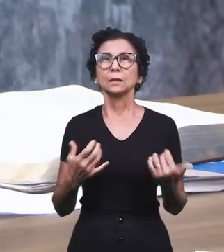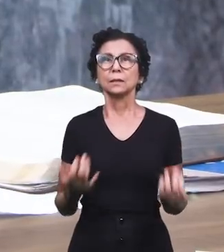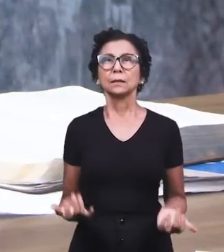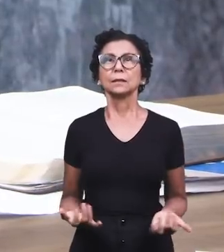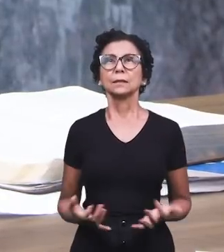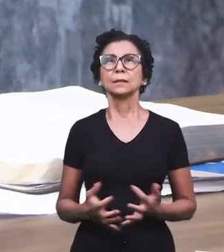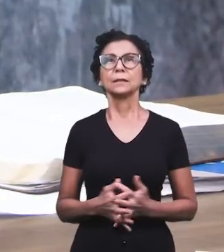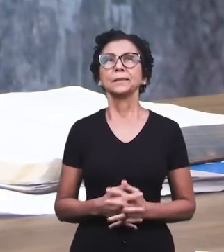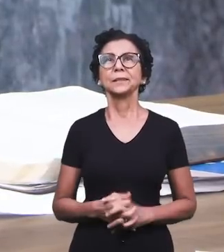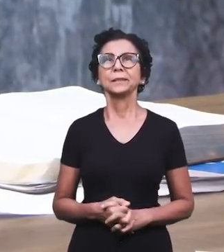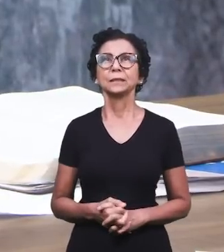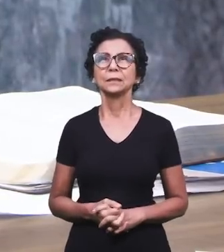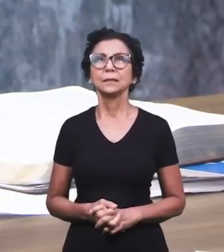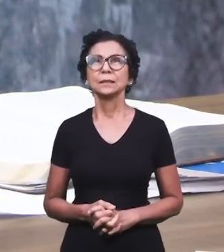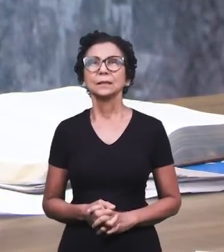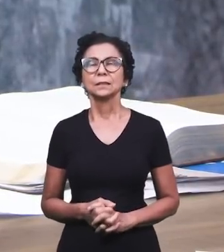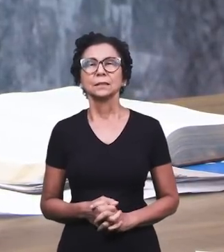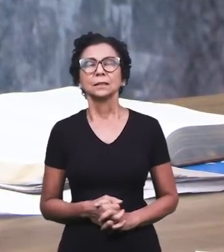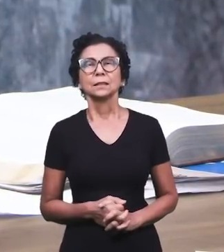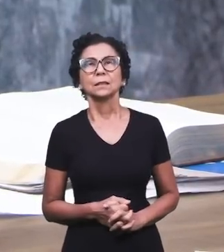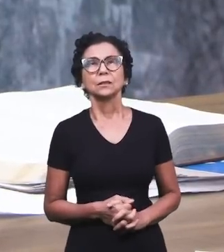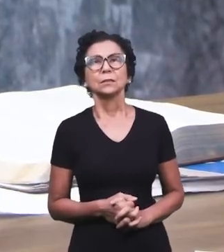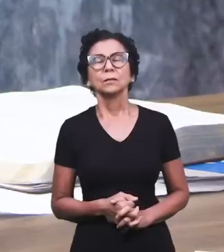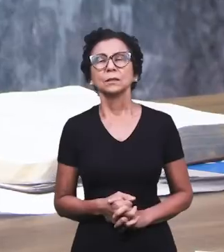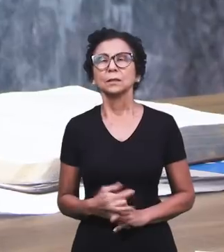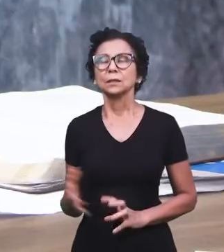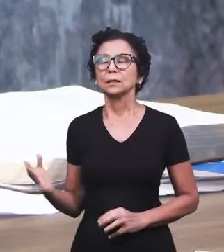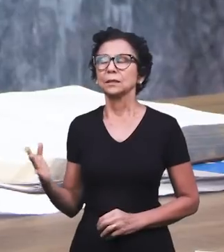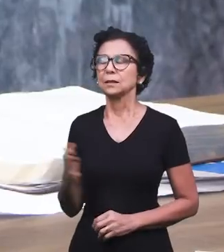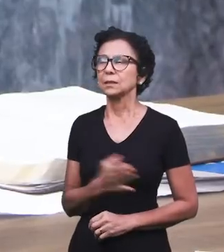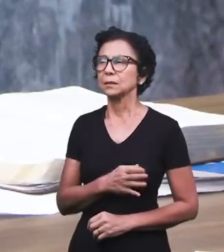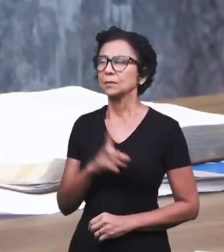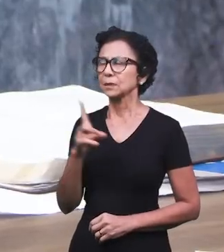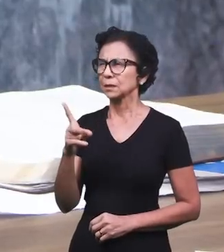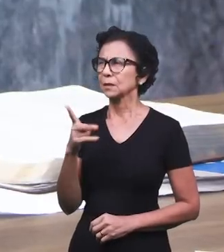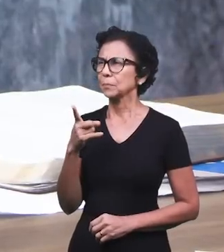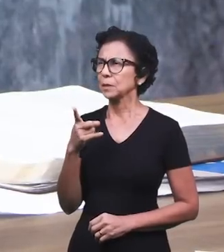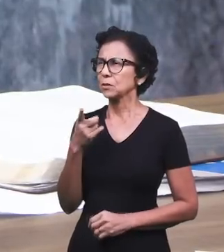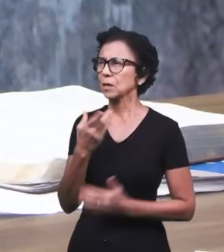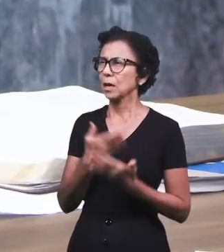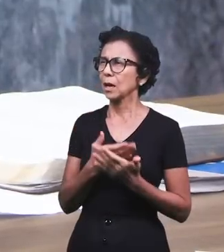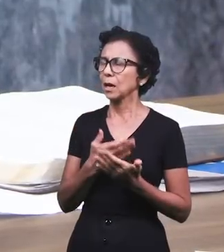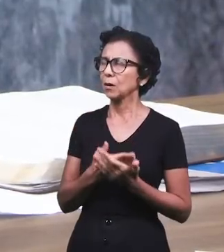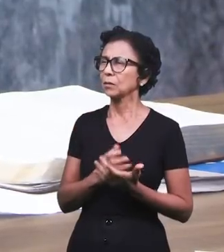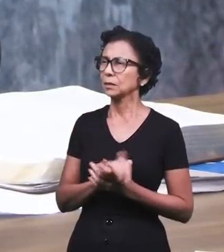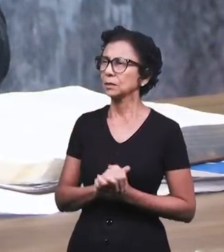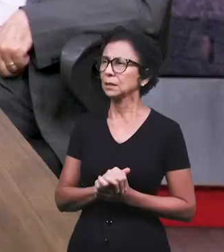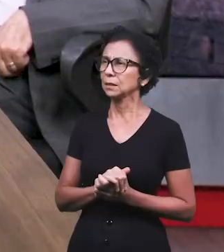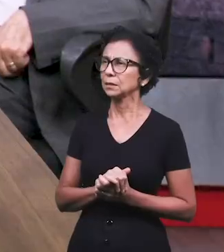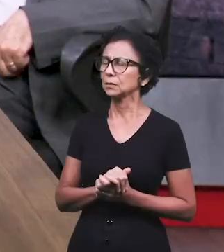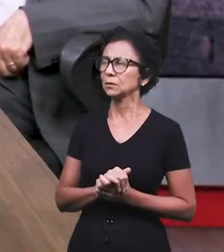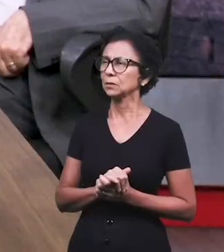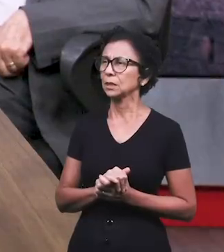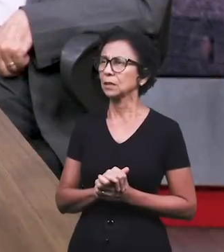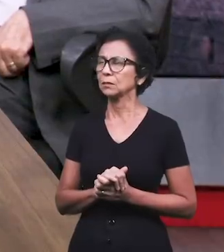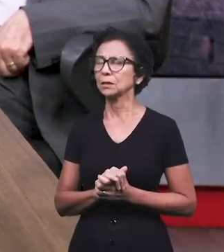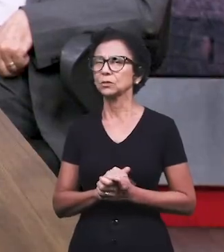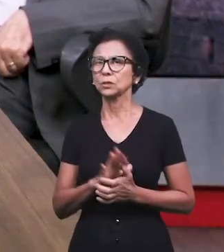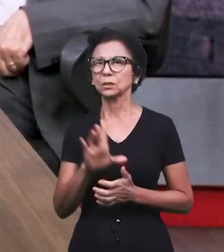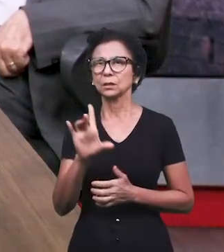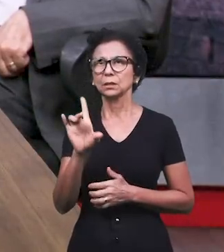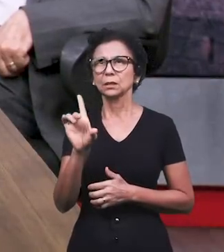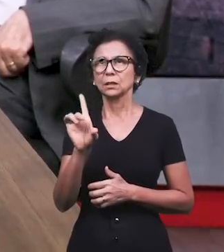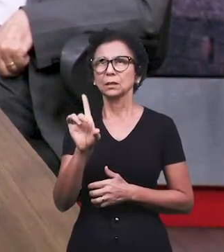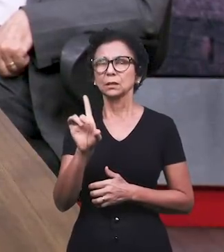tê-lo dando aula da matéria de Daniel, né, de Israel, né? Mas acho que o senhor deu umas aulinhas de Daniel também, não deu não? Daniel? Não,